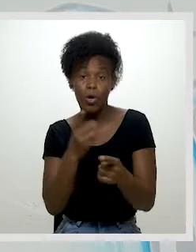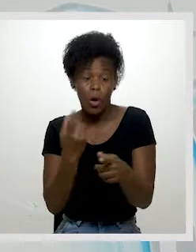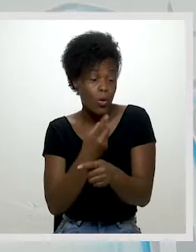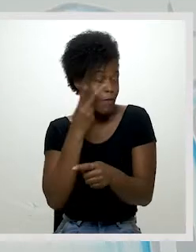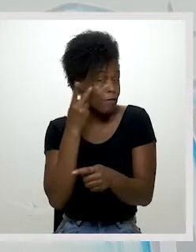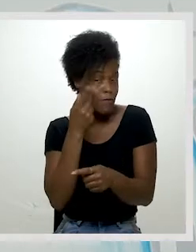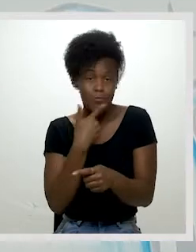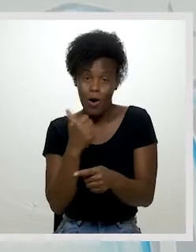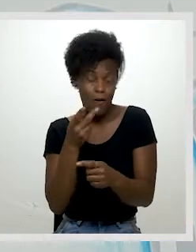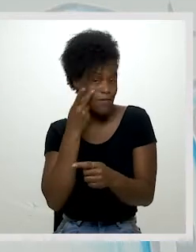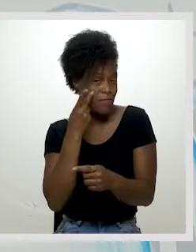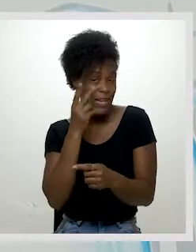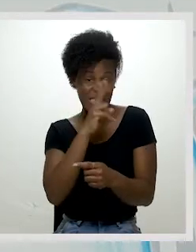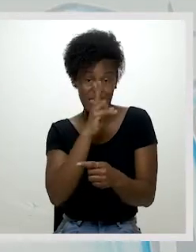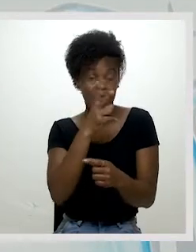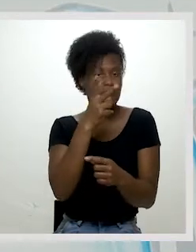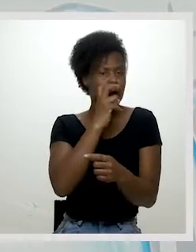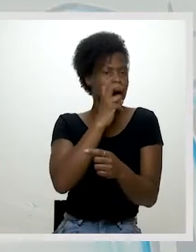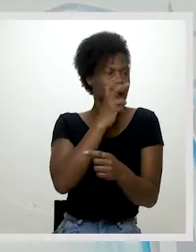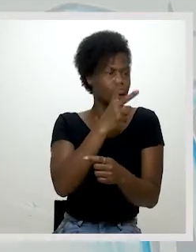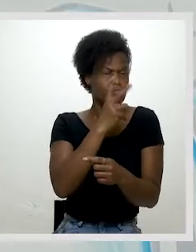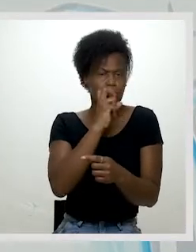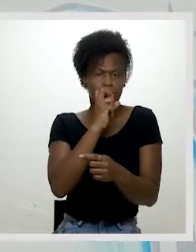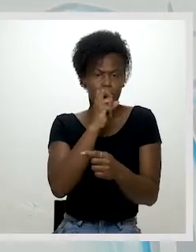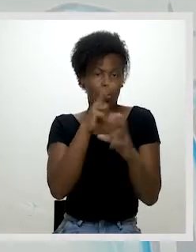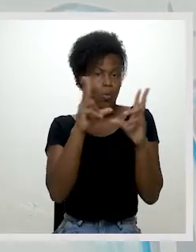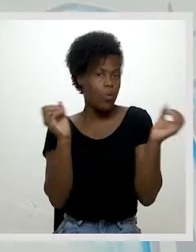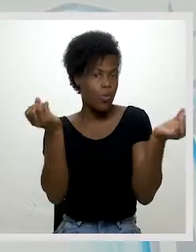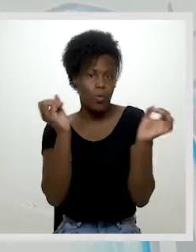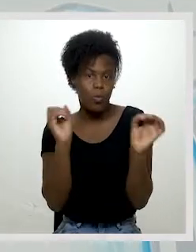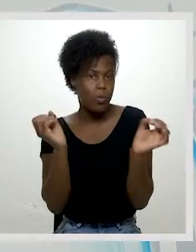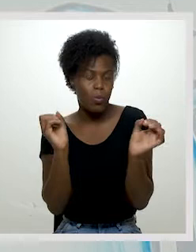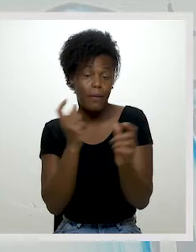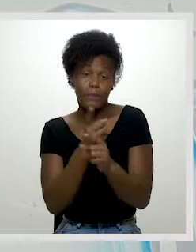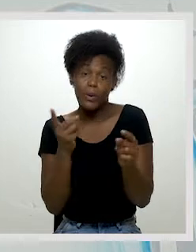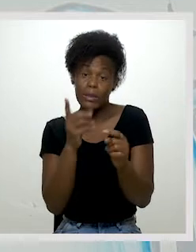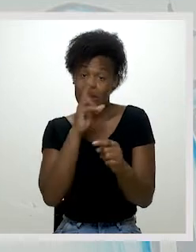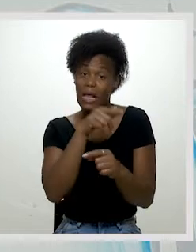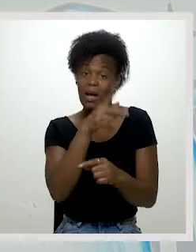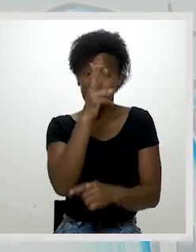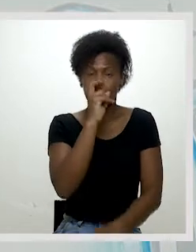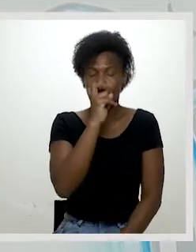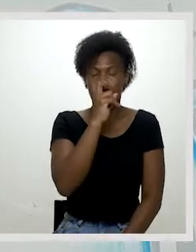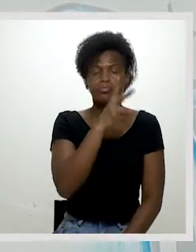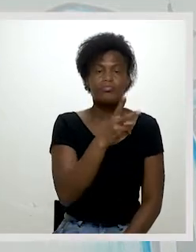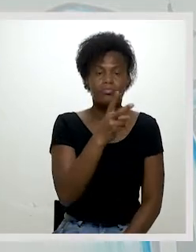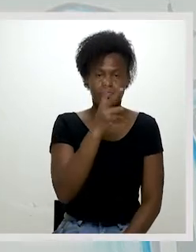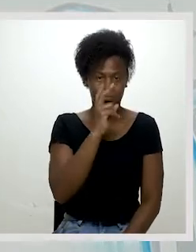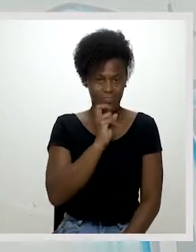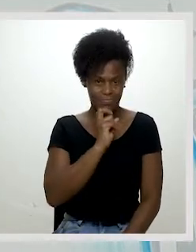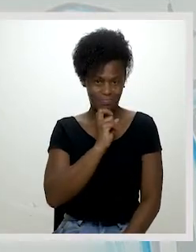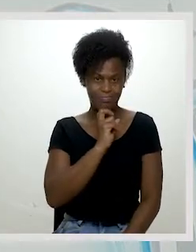pode conseguir sobreviver se não tiver disponível oxigênio, porque do oxigênio, ele respira através